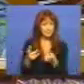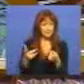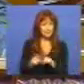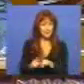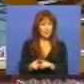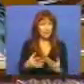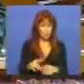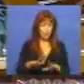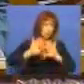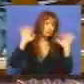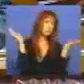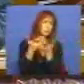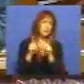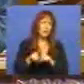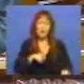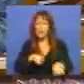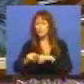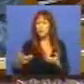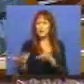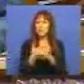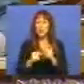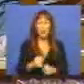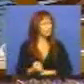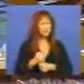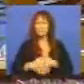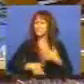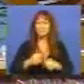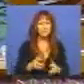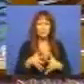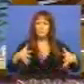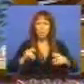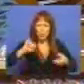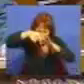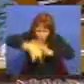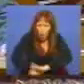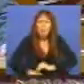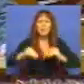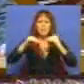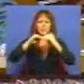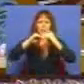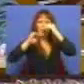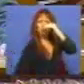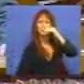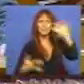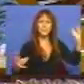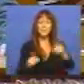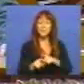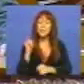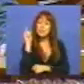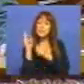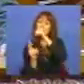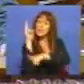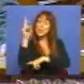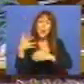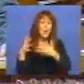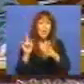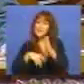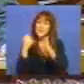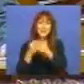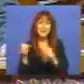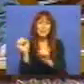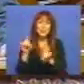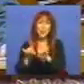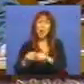e a traço grosso, a política económica é ineficiente no crescimento e aprofunda as desigualdades. A inflação está quase sempre